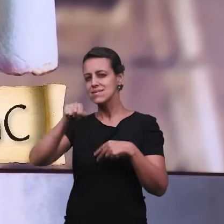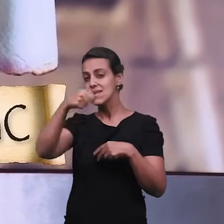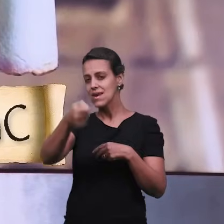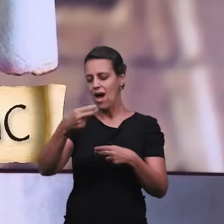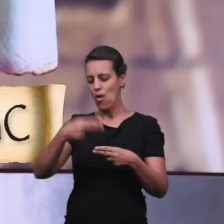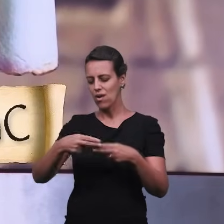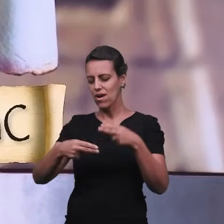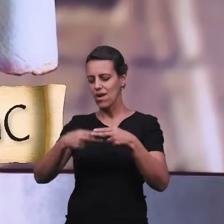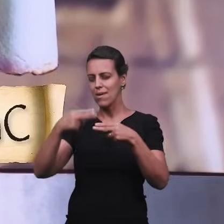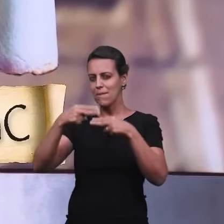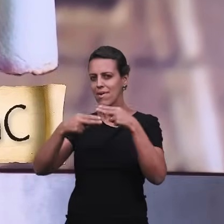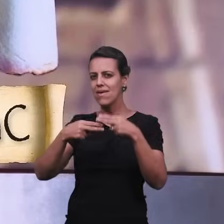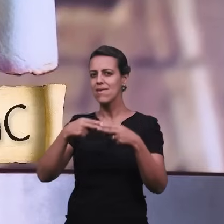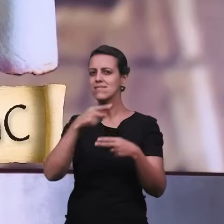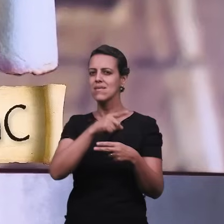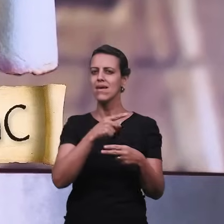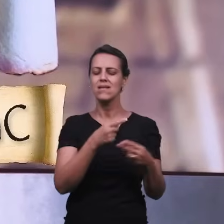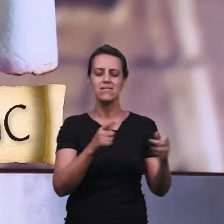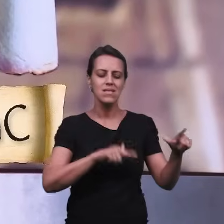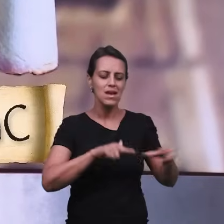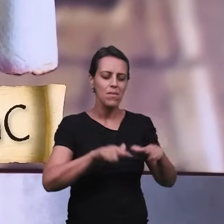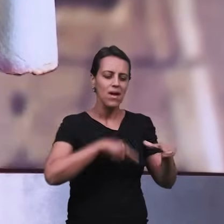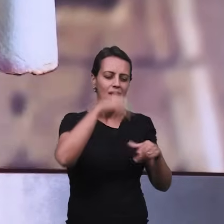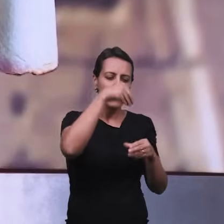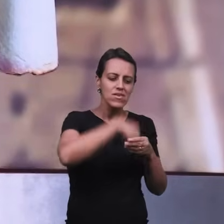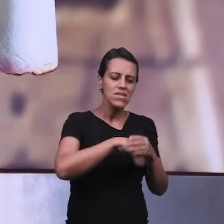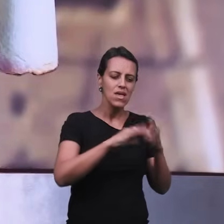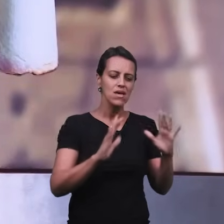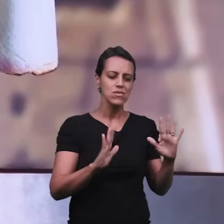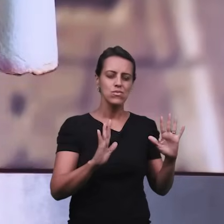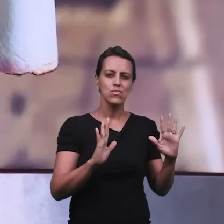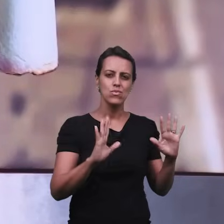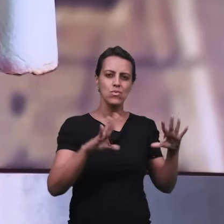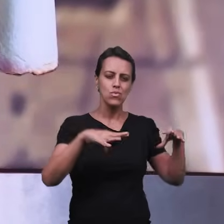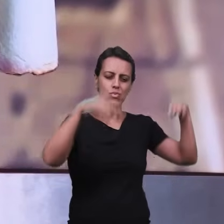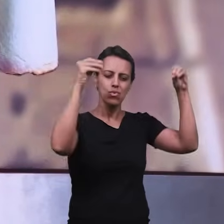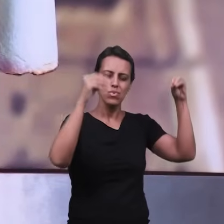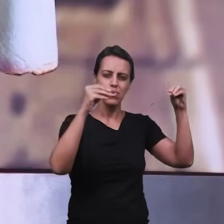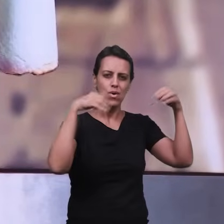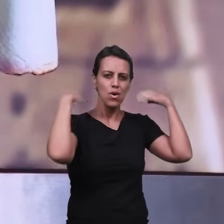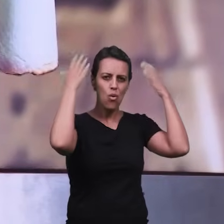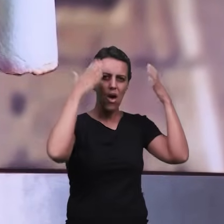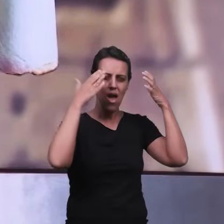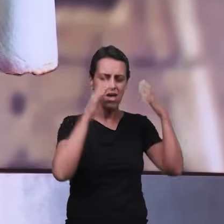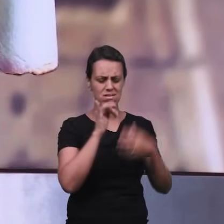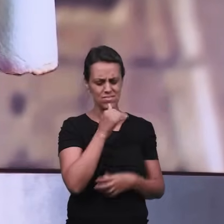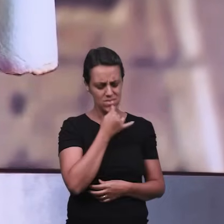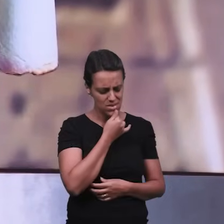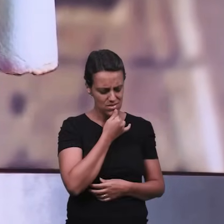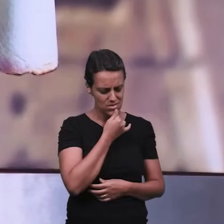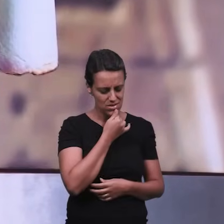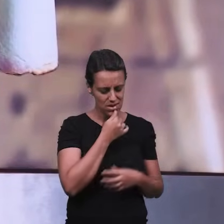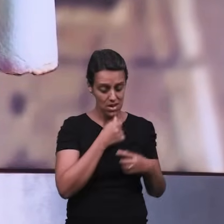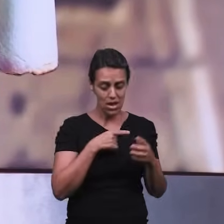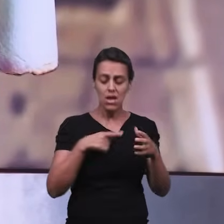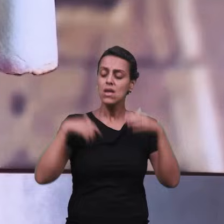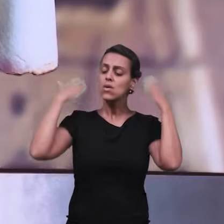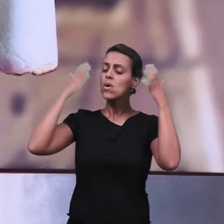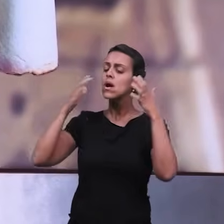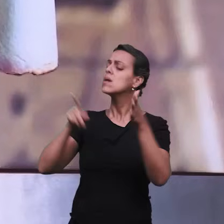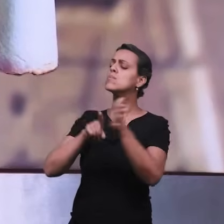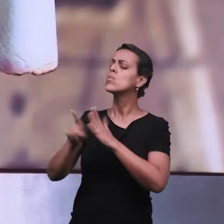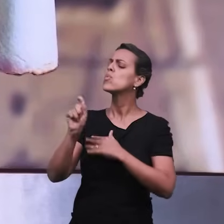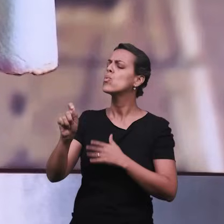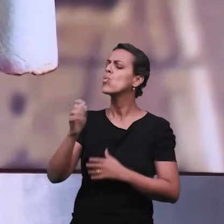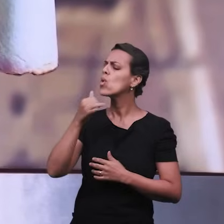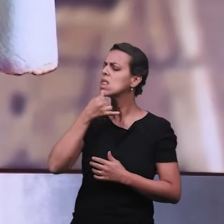mesa do rei. O rei lhe pergunta por que ele estava triste e ele relata as dificuldades de